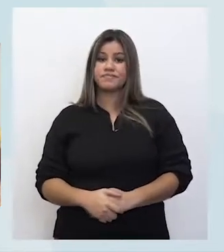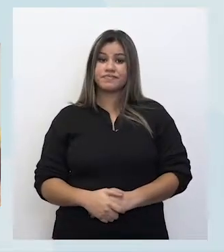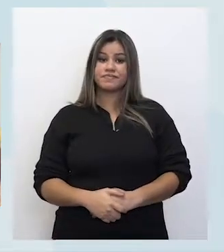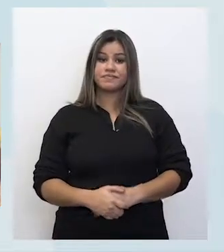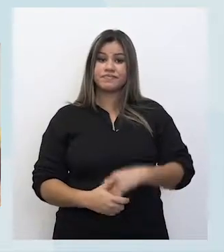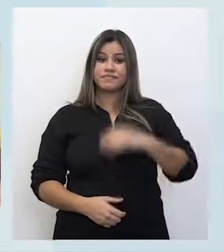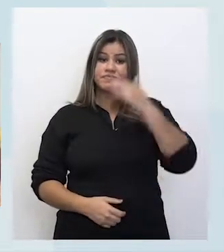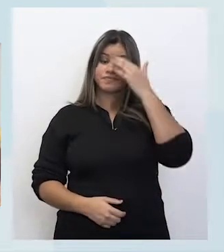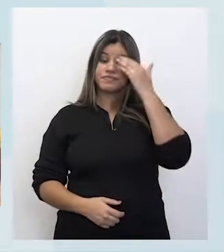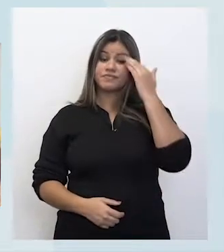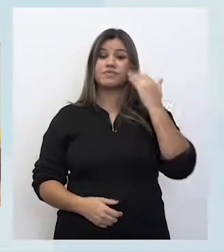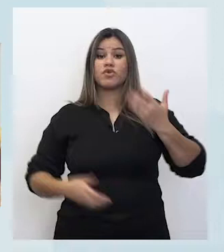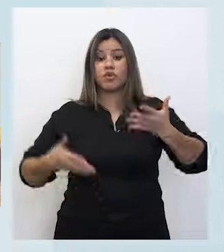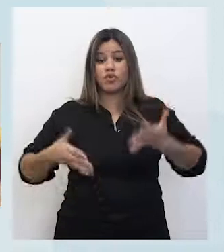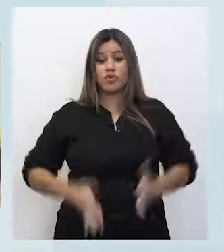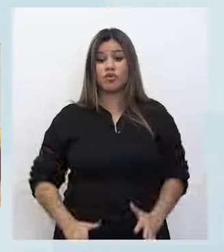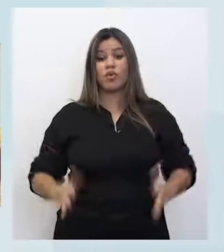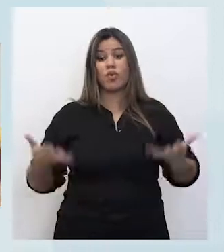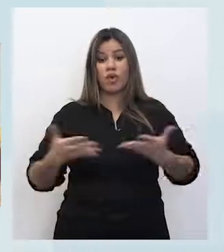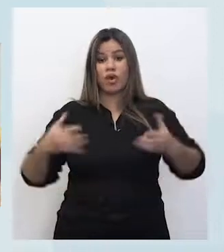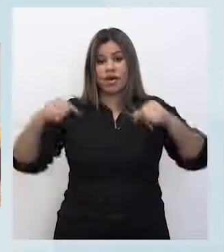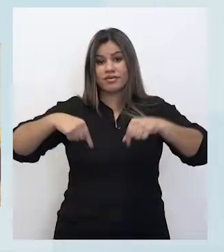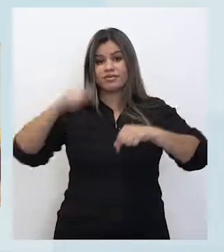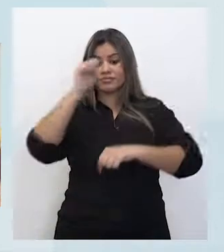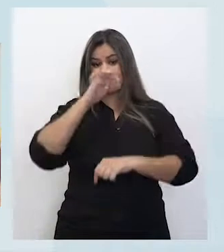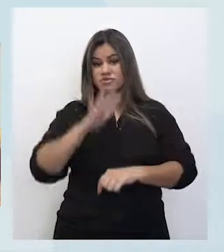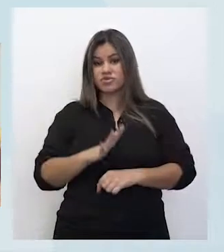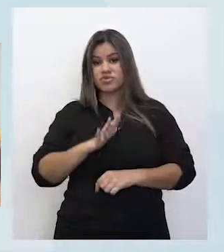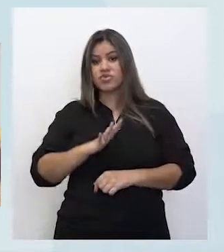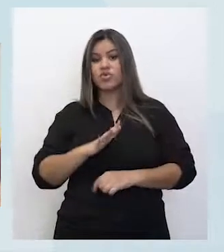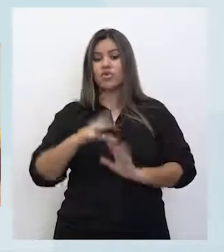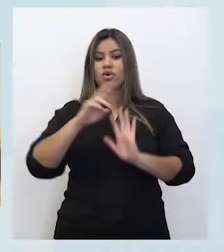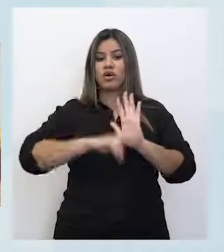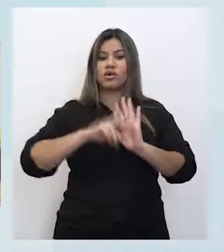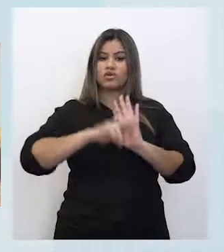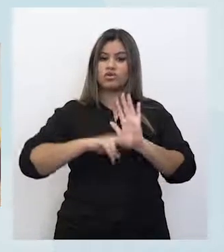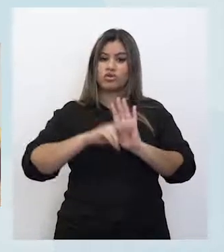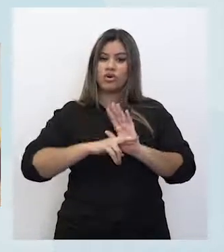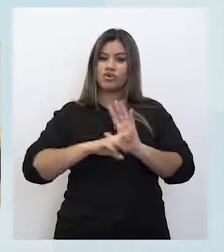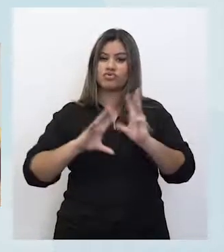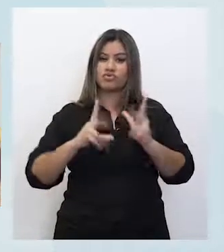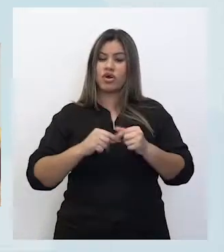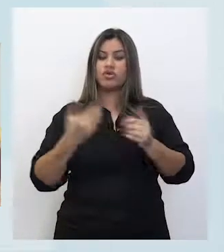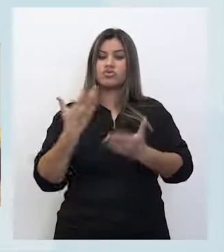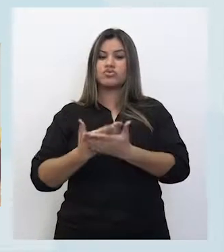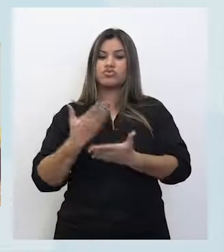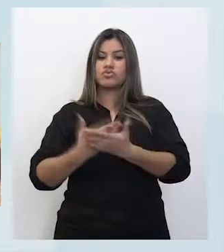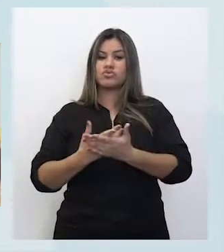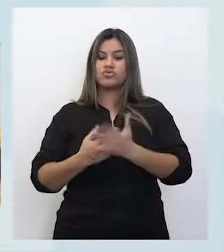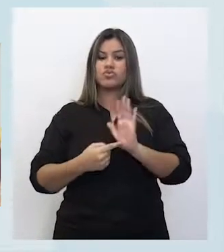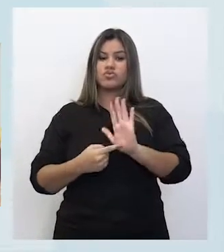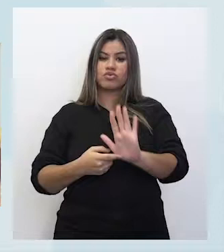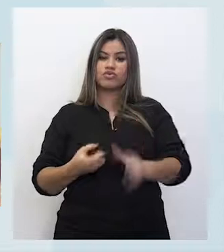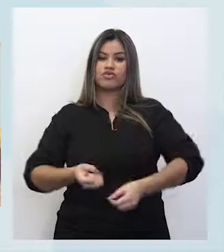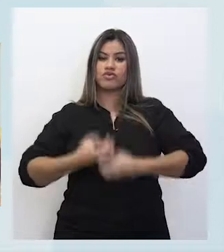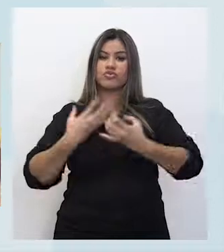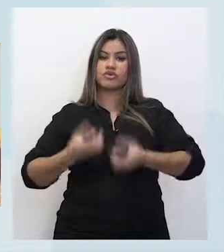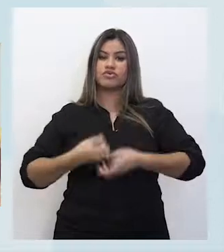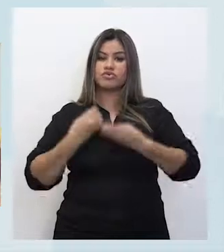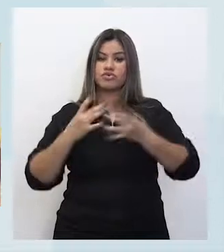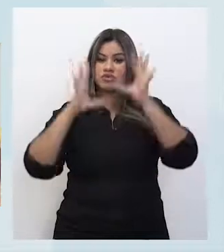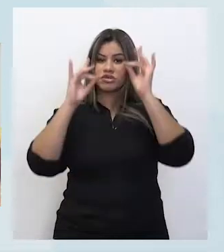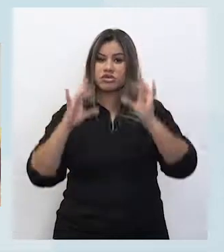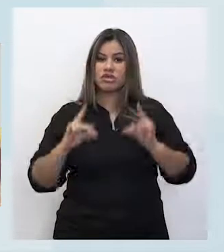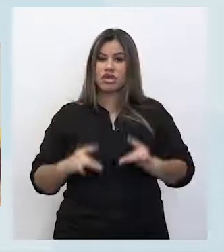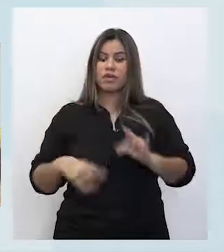Nascer hoje no Brasil. Além do relatório geral, o estudo também levantou dados específicos de